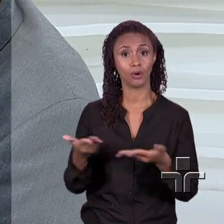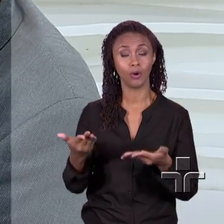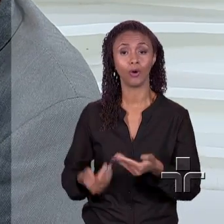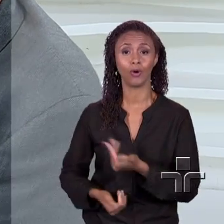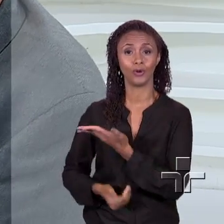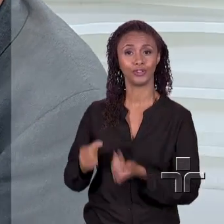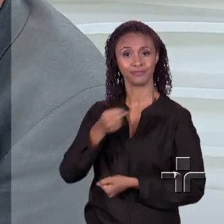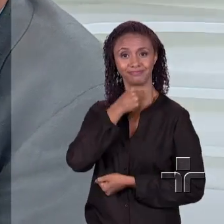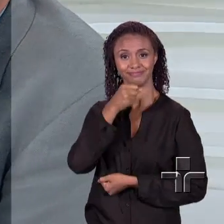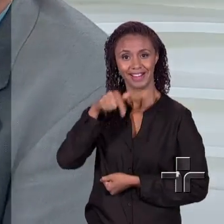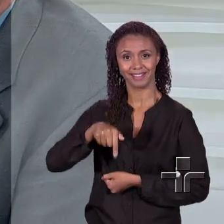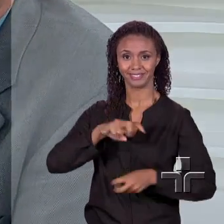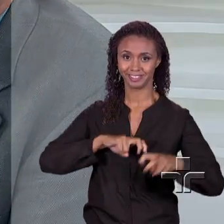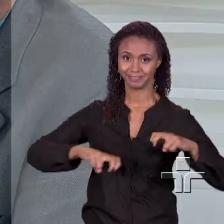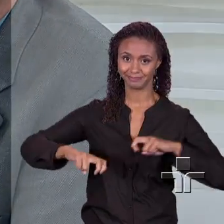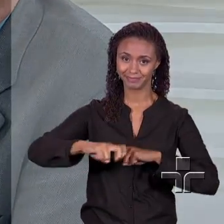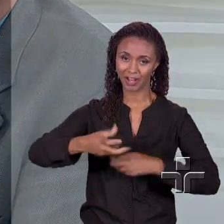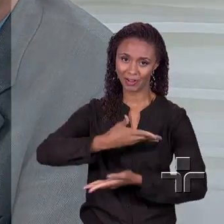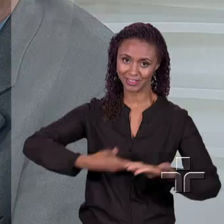Roda Viva.